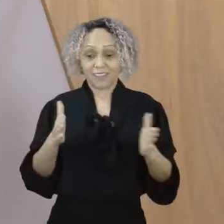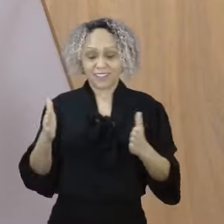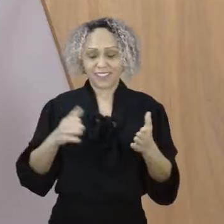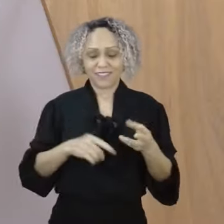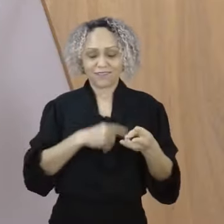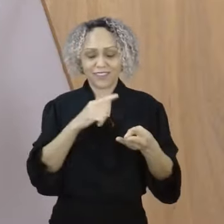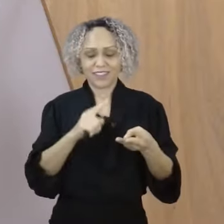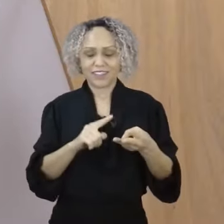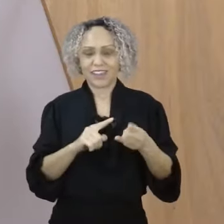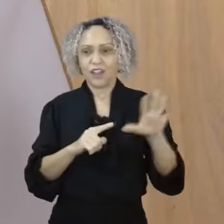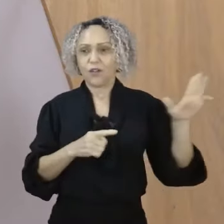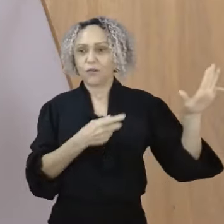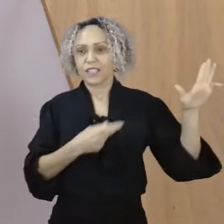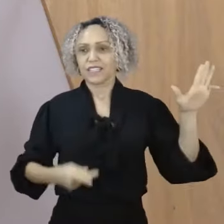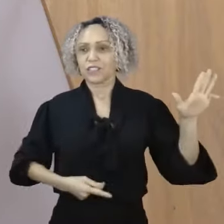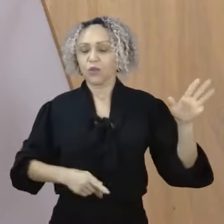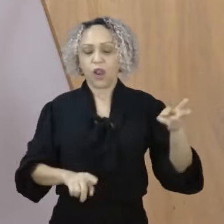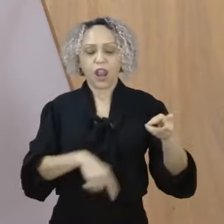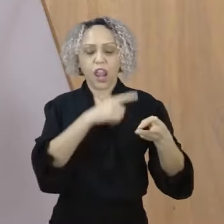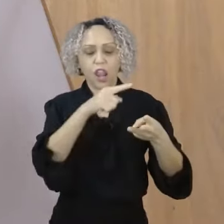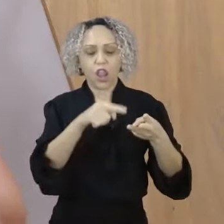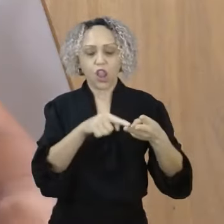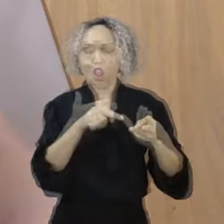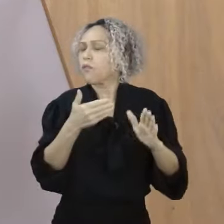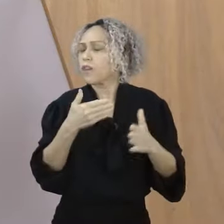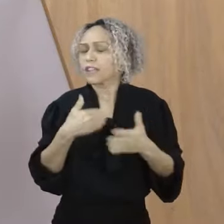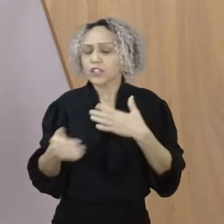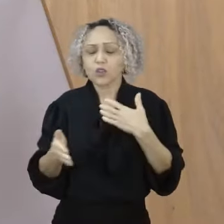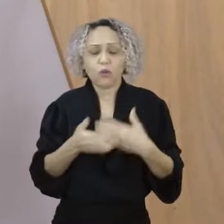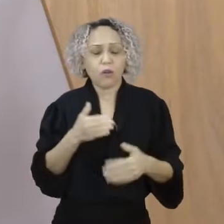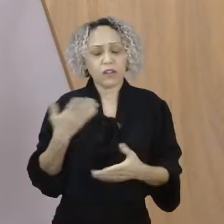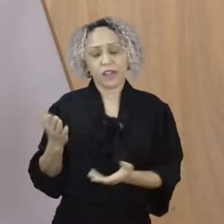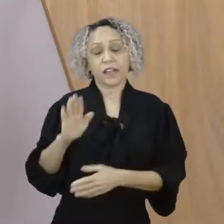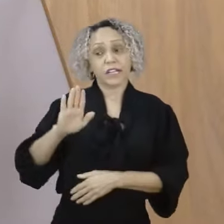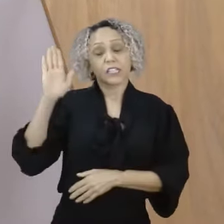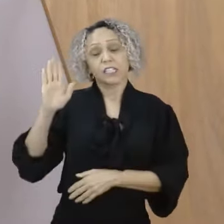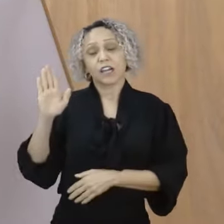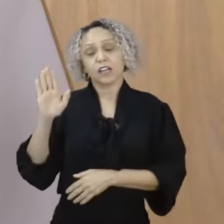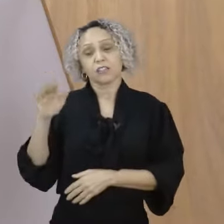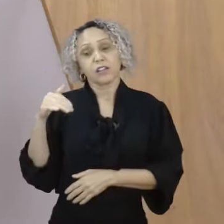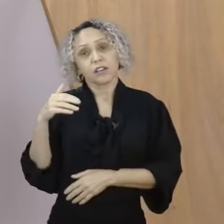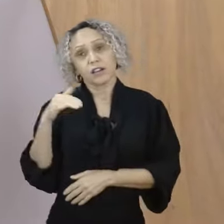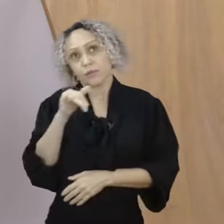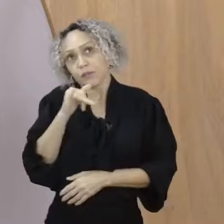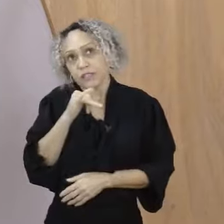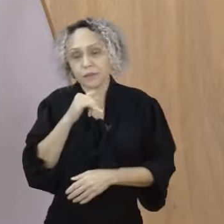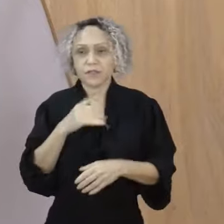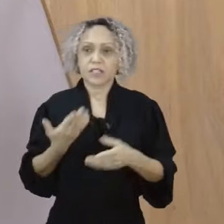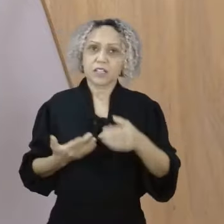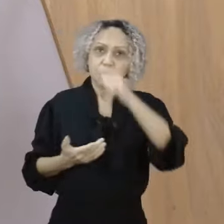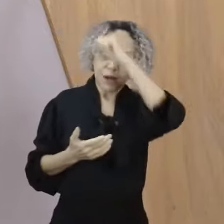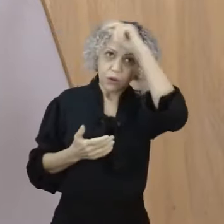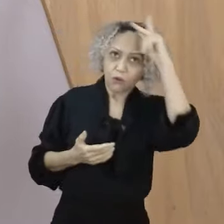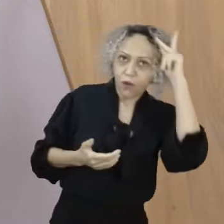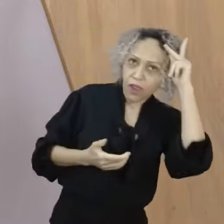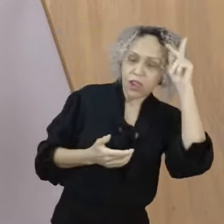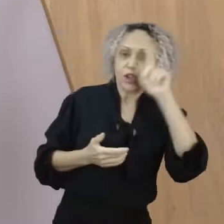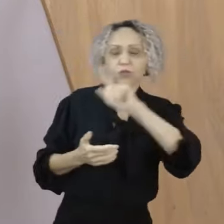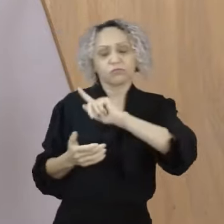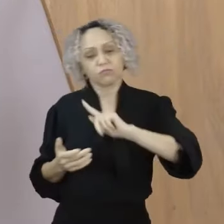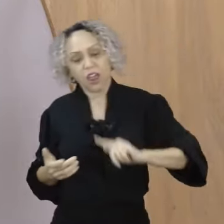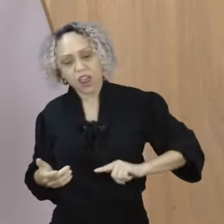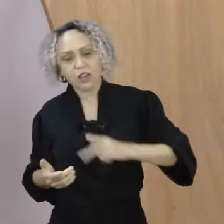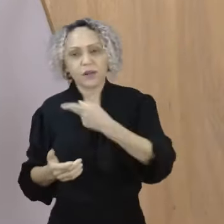certeza a pauta ambiental é a prioridade desse governo hoje você não discutir meio ambiente é você não